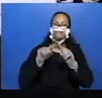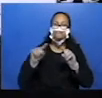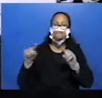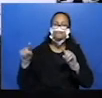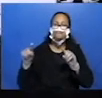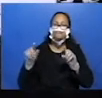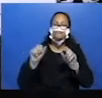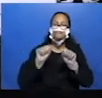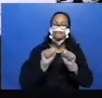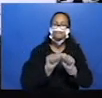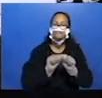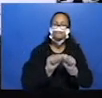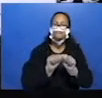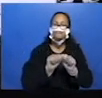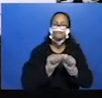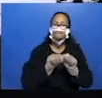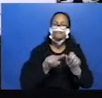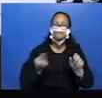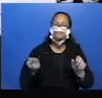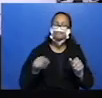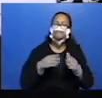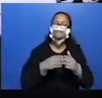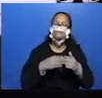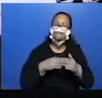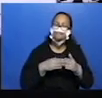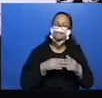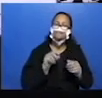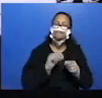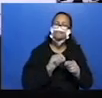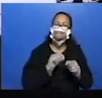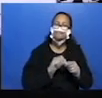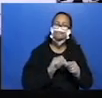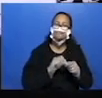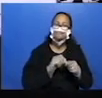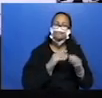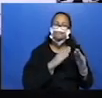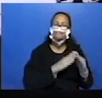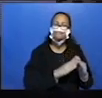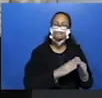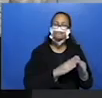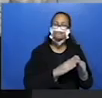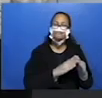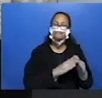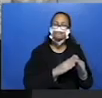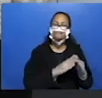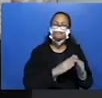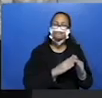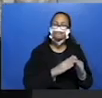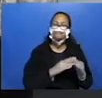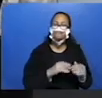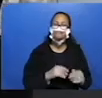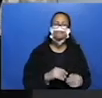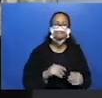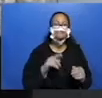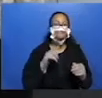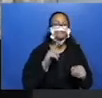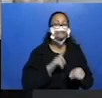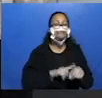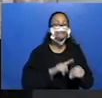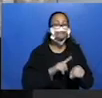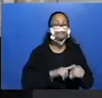substantivo, você vai, por favor, fazer isso depois terminar em casa, tá bom? Hora da